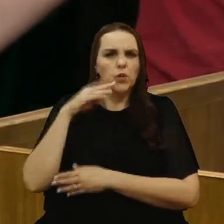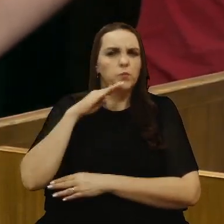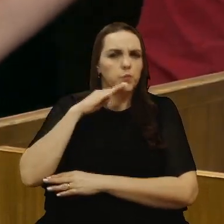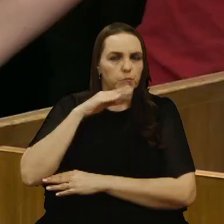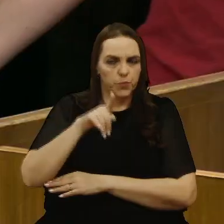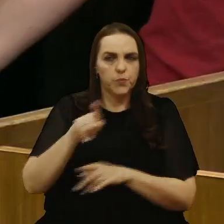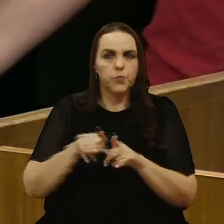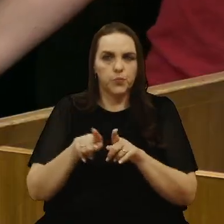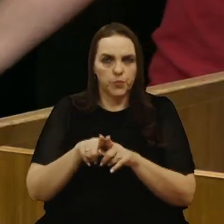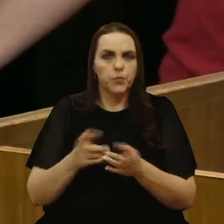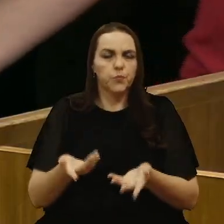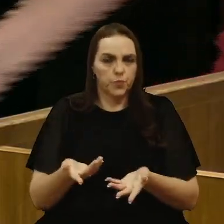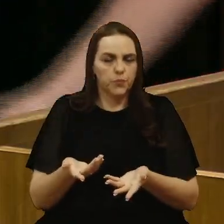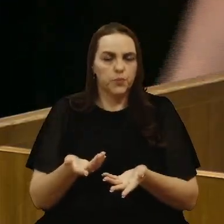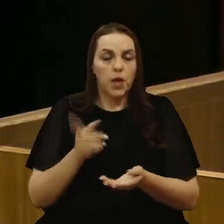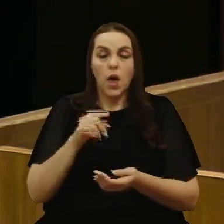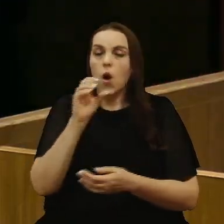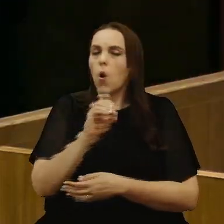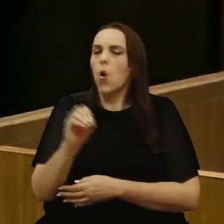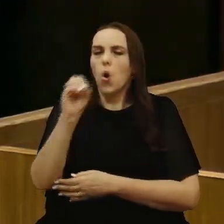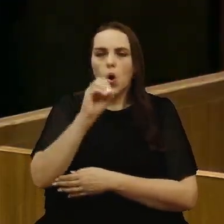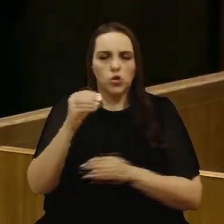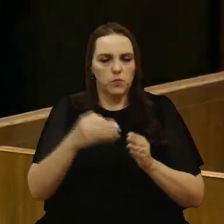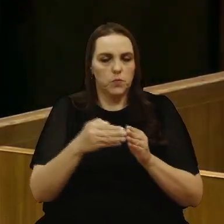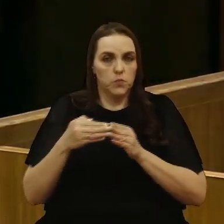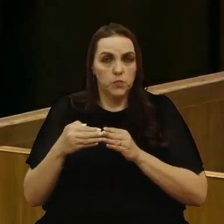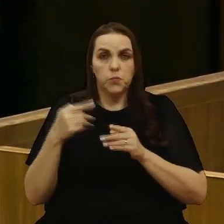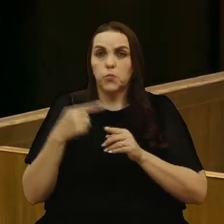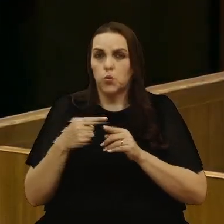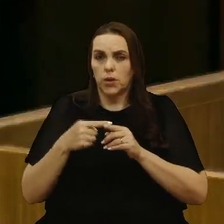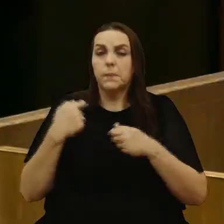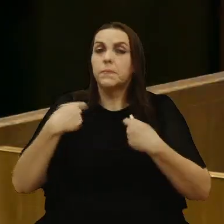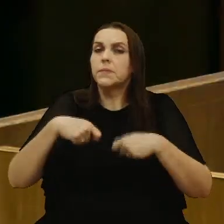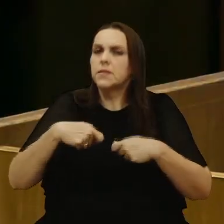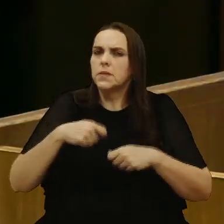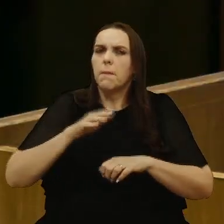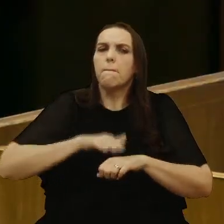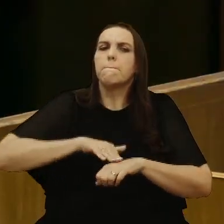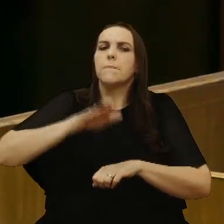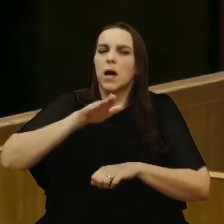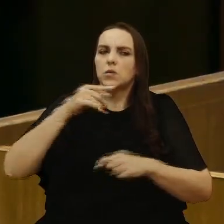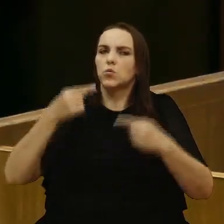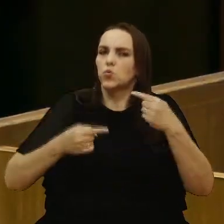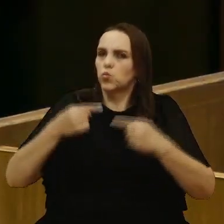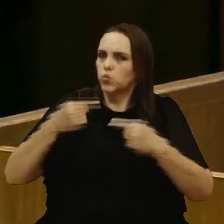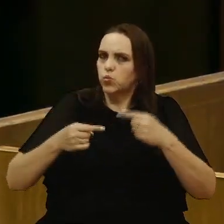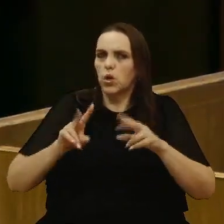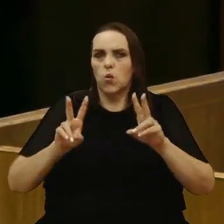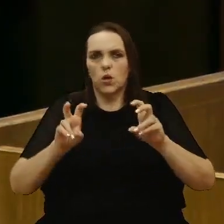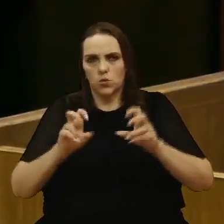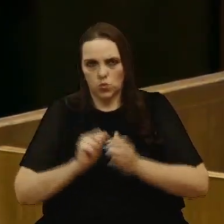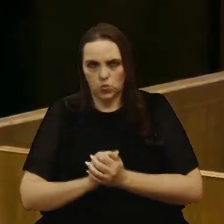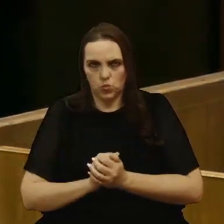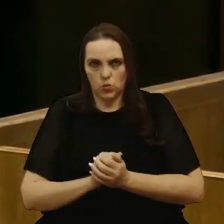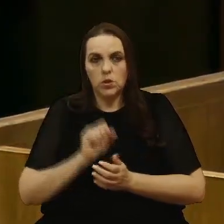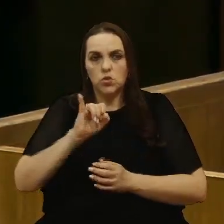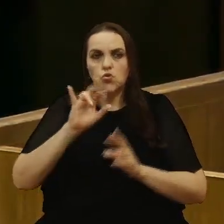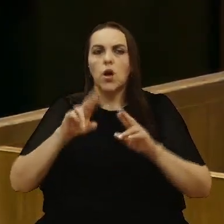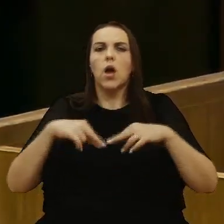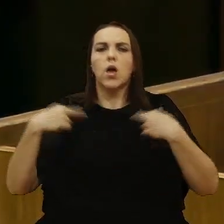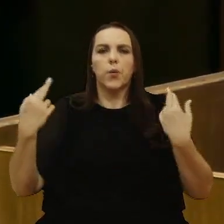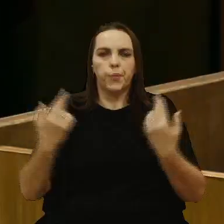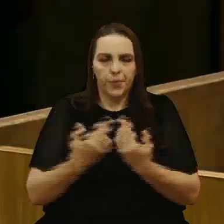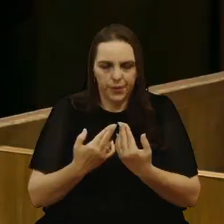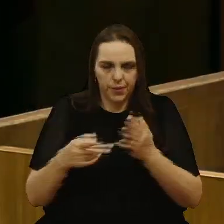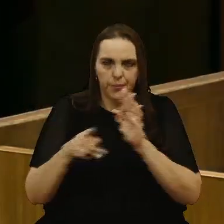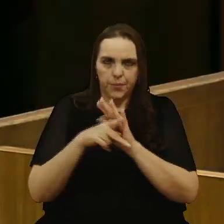que era uma ótima moção. Por quê? Porque a gente precisa cada vez mais discutir sobre o assunto. Se a gente já fez reunião nos bombeiros,